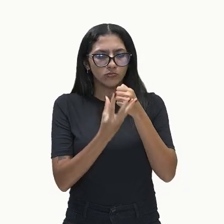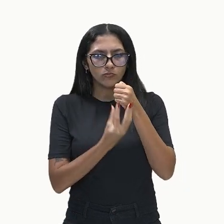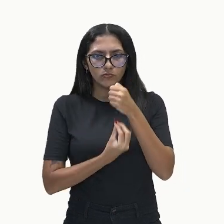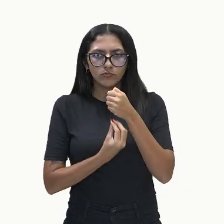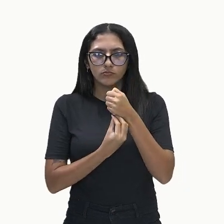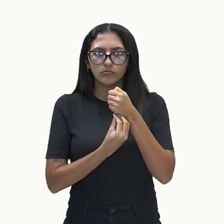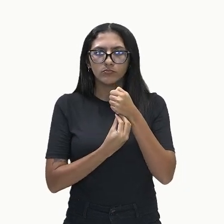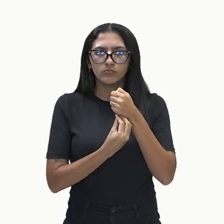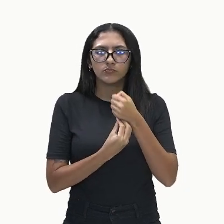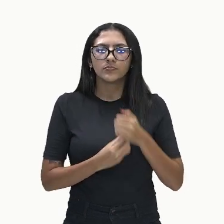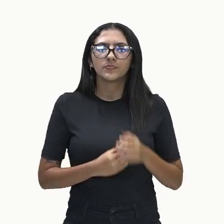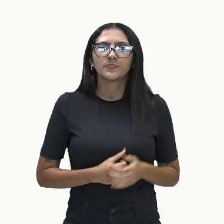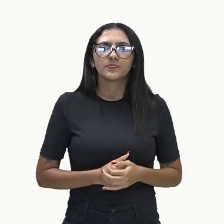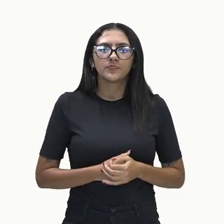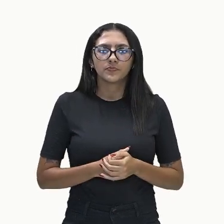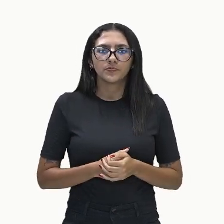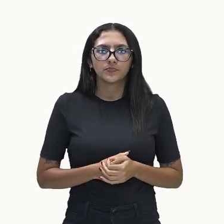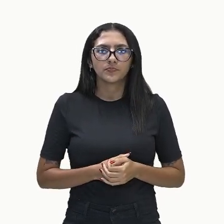e